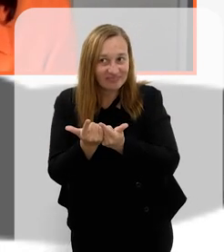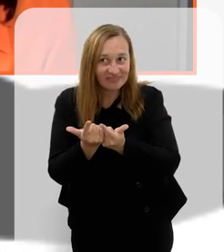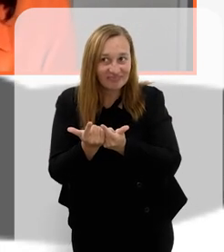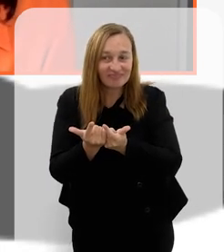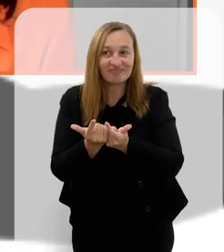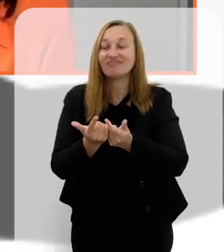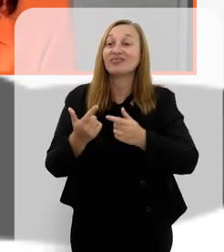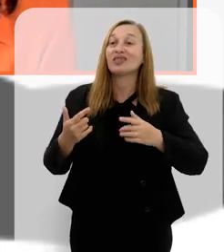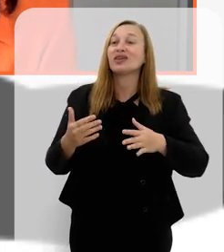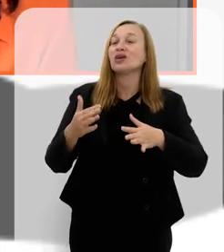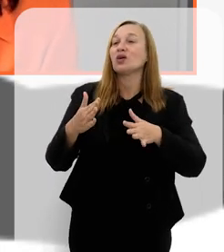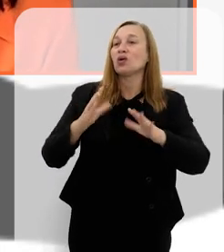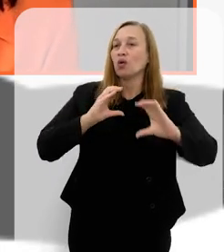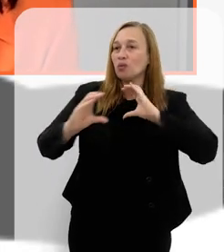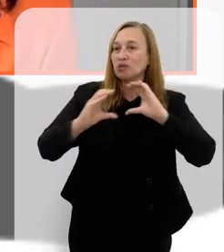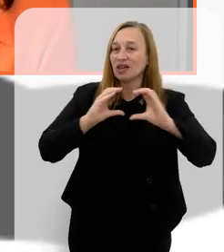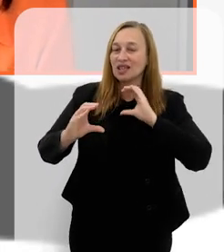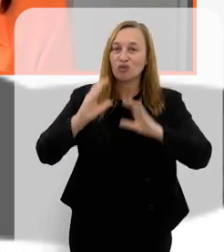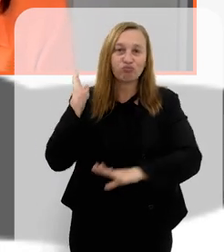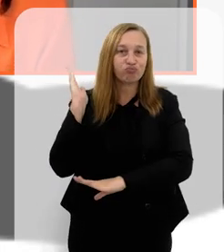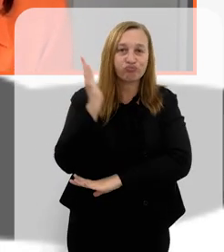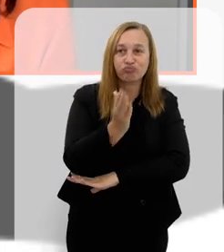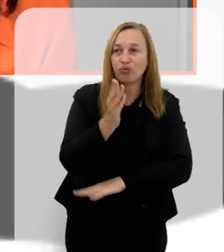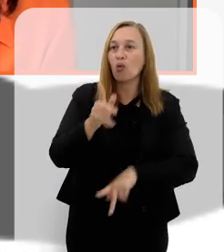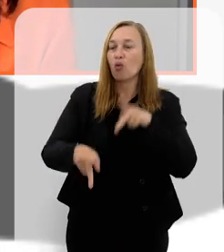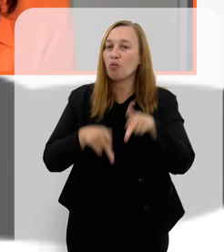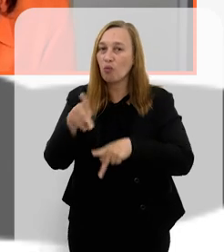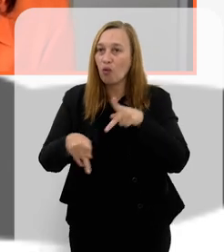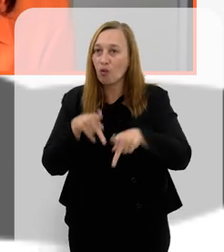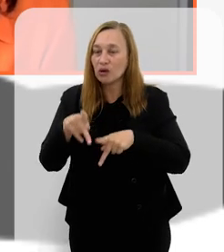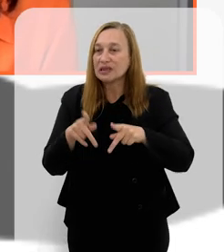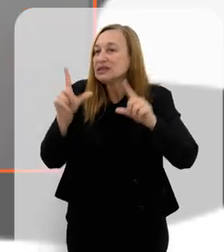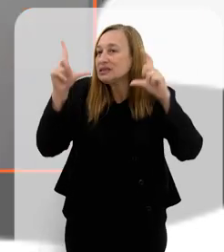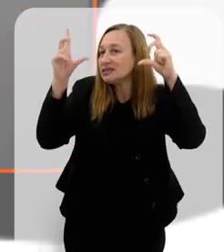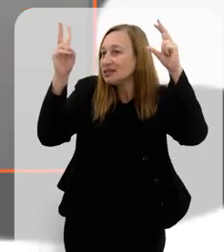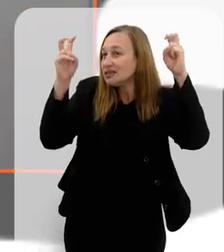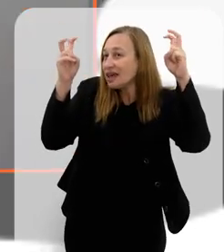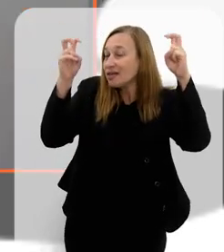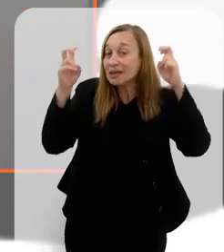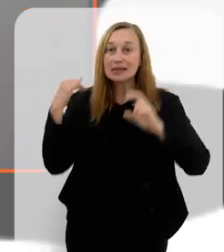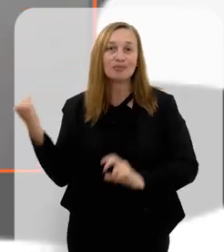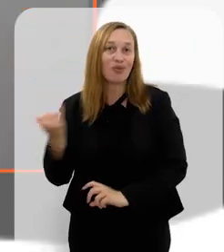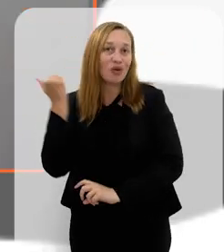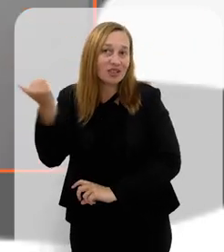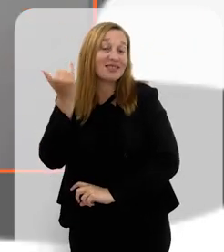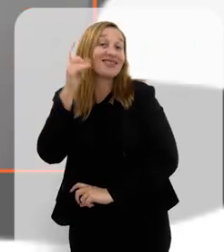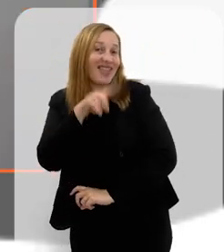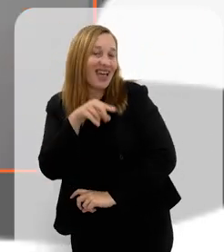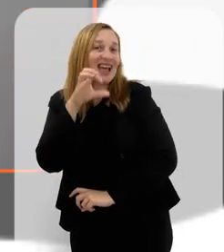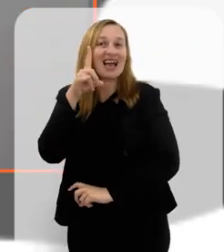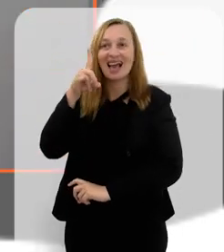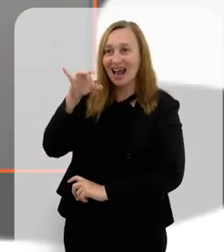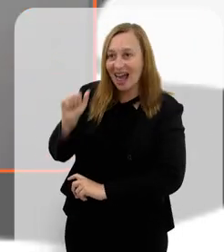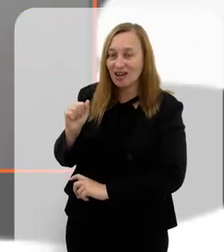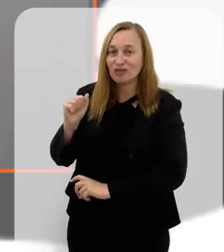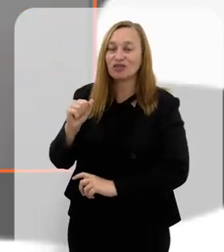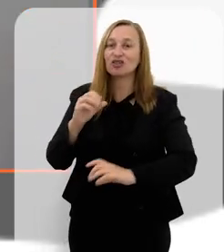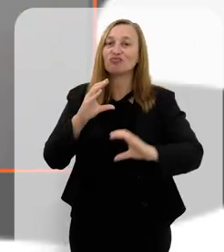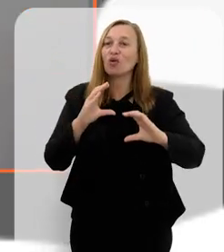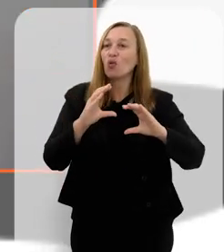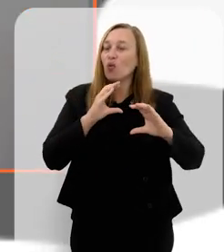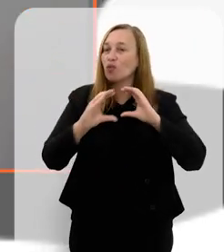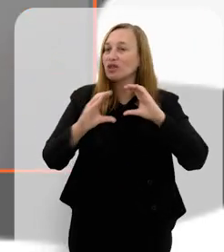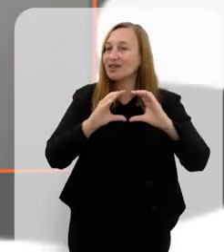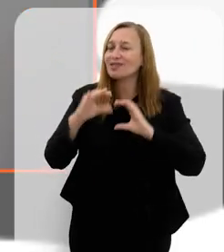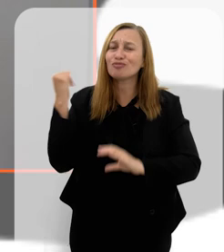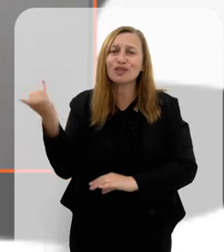TV Alerj, que é um canal de comunicação direto com a população e que traz temas tão relevantes, né, Cláudia? E é